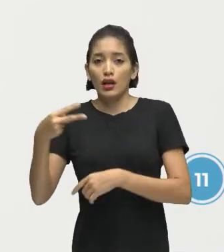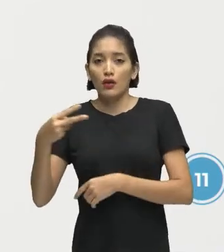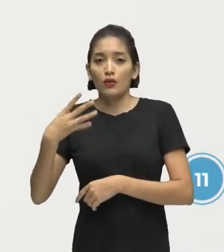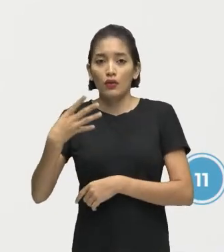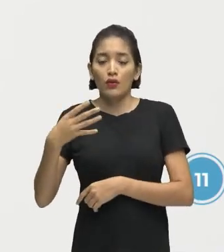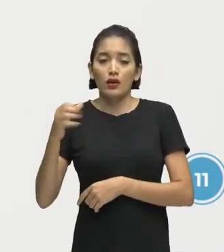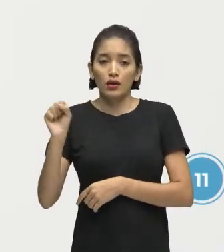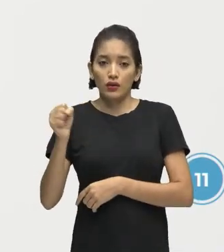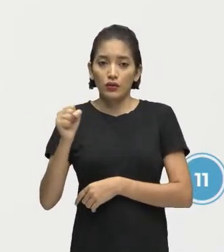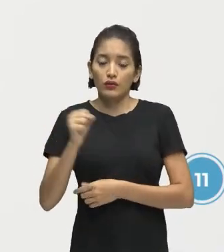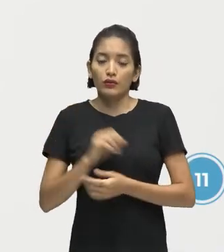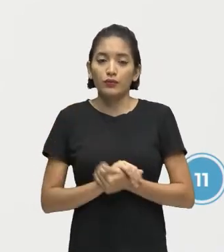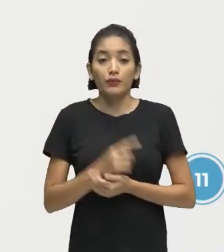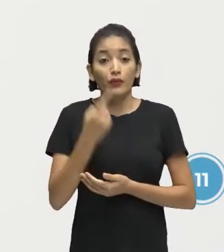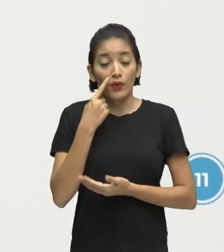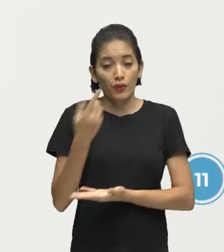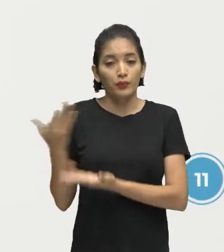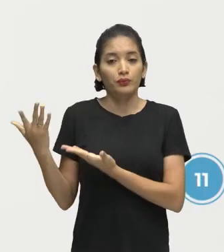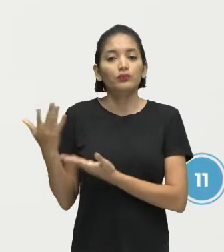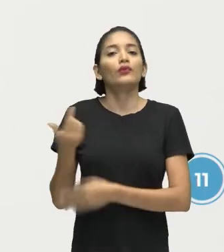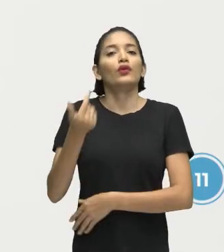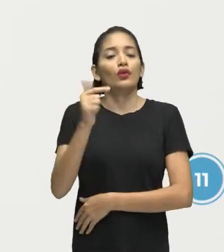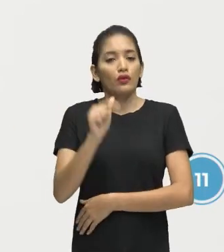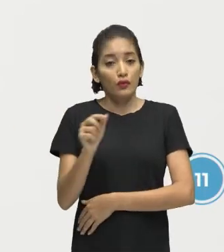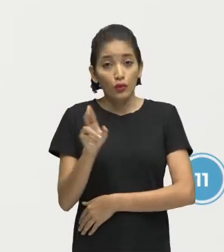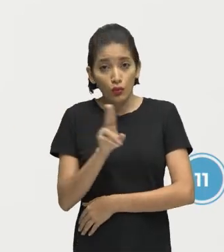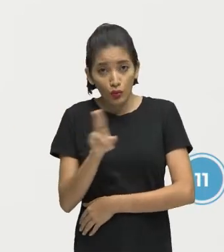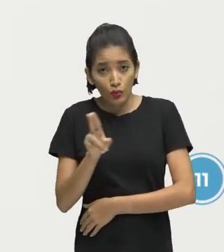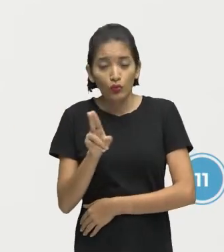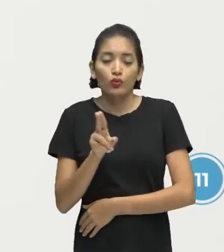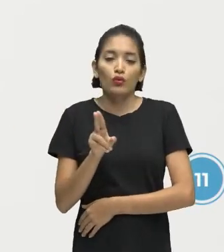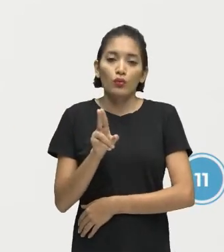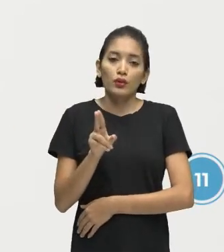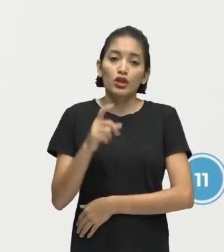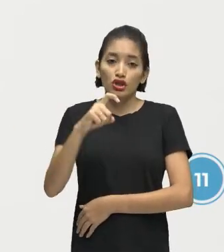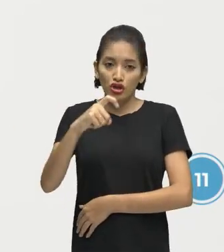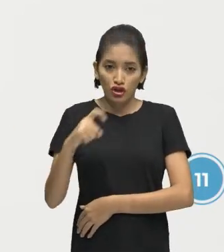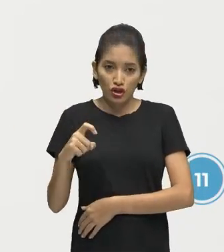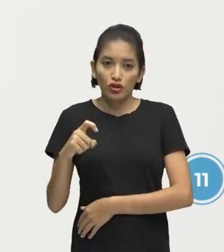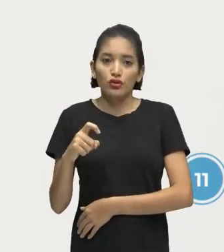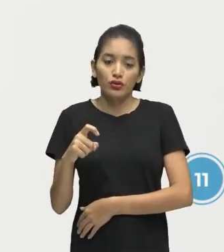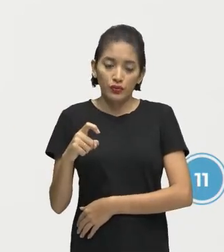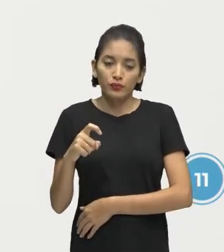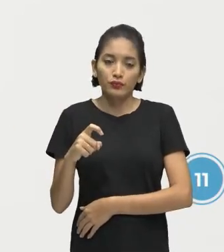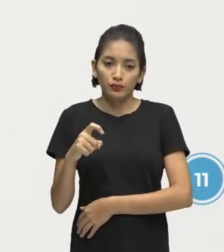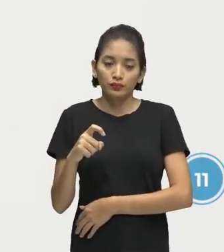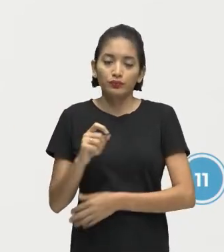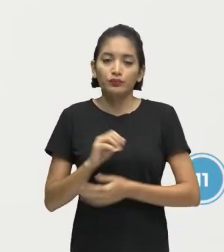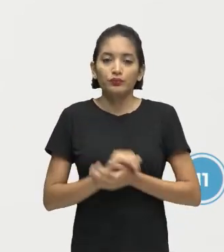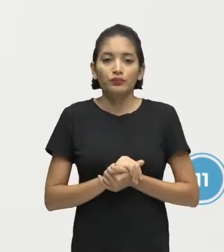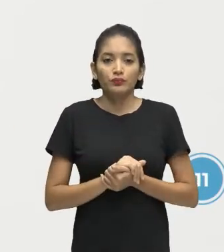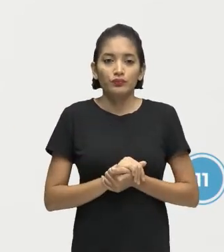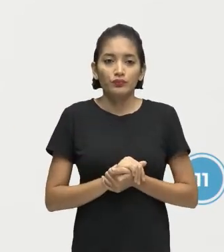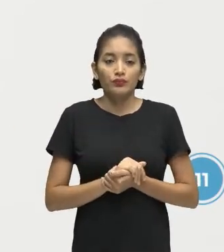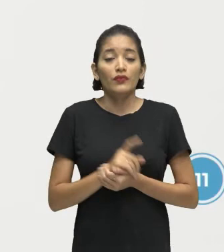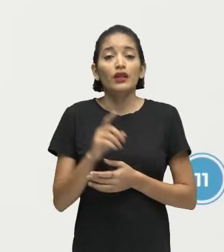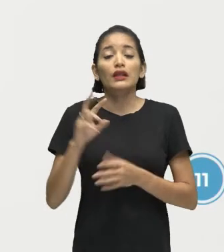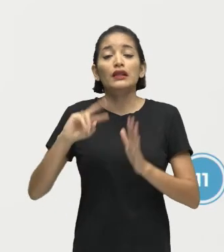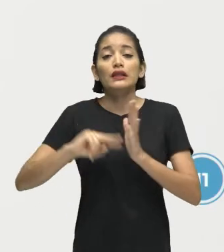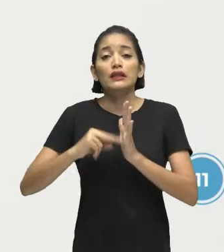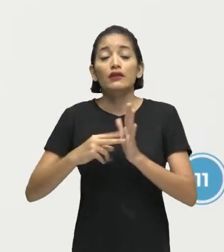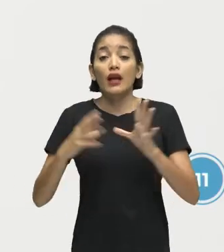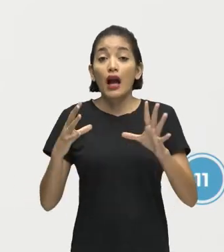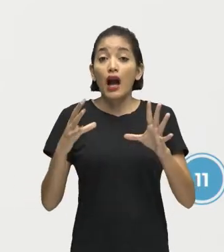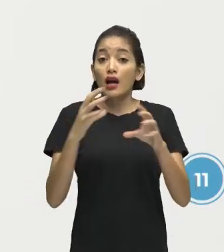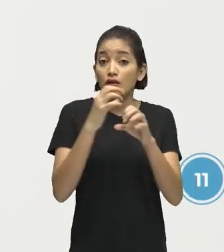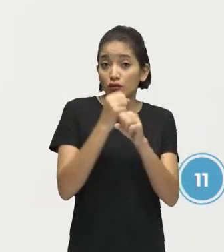Um número a gente vai chamar de x. Então, vai ser x e o quê? É a soma, ó. A